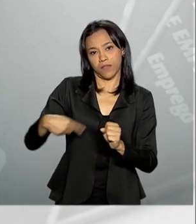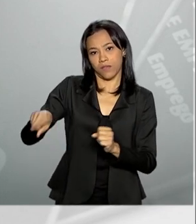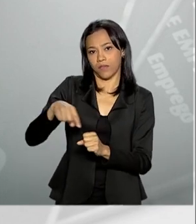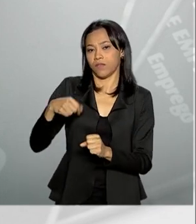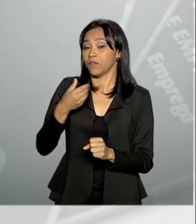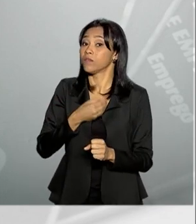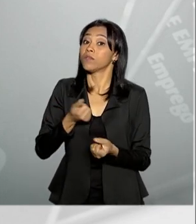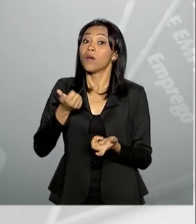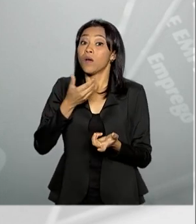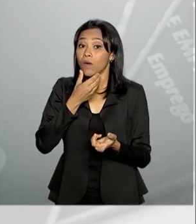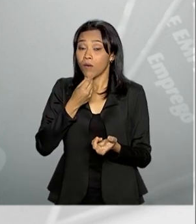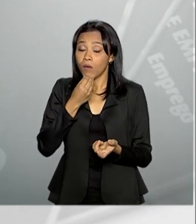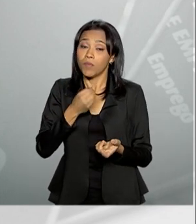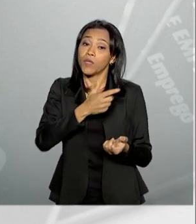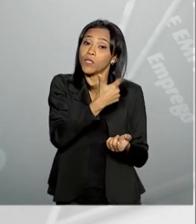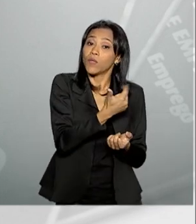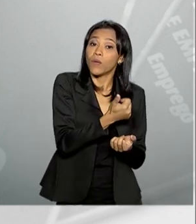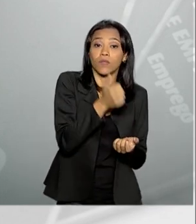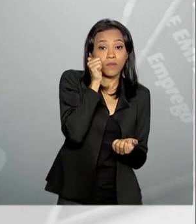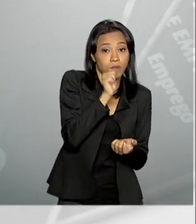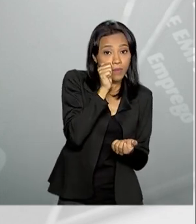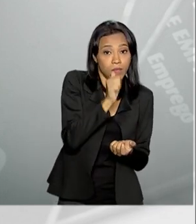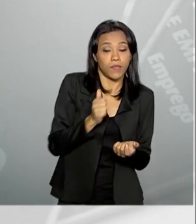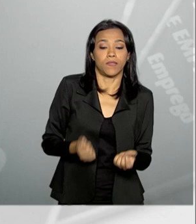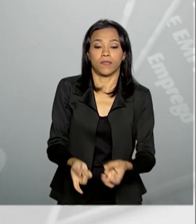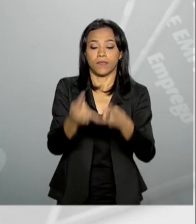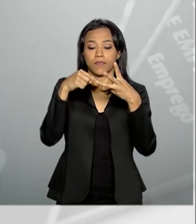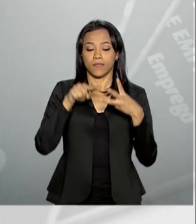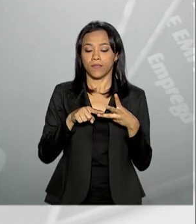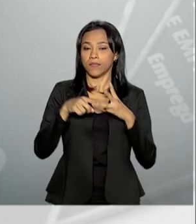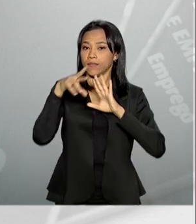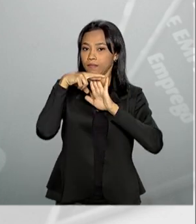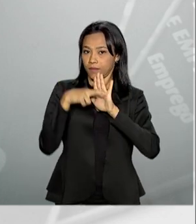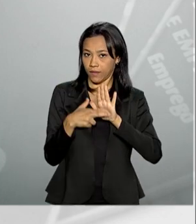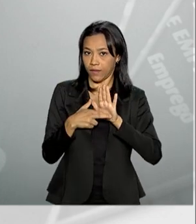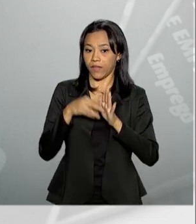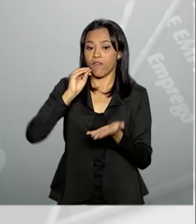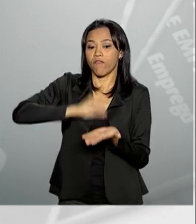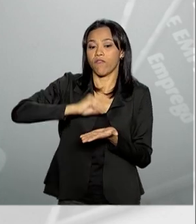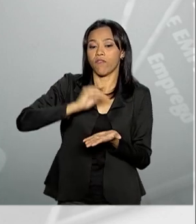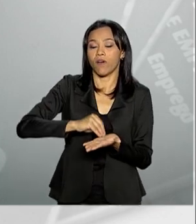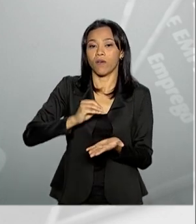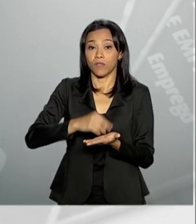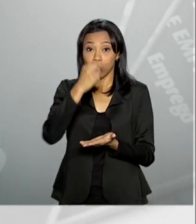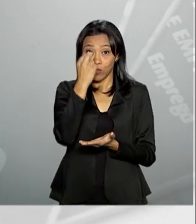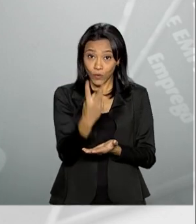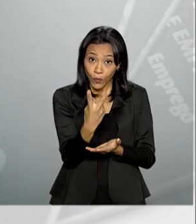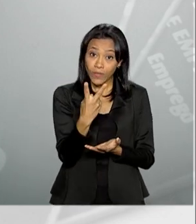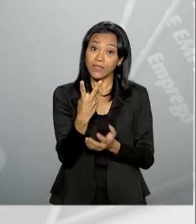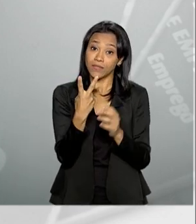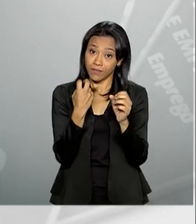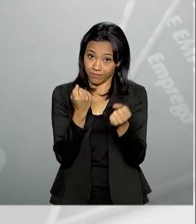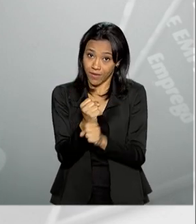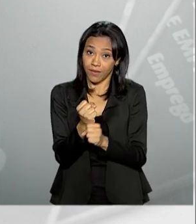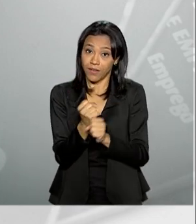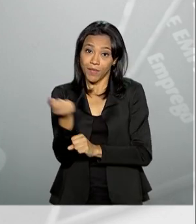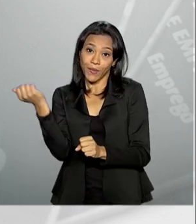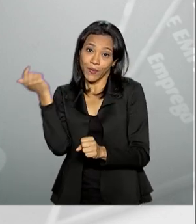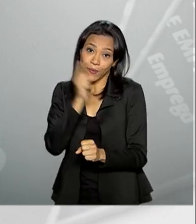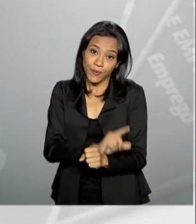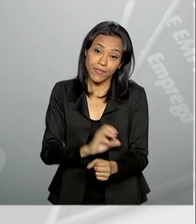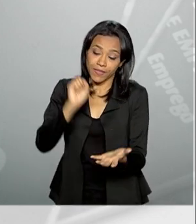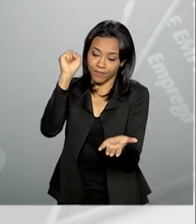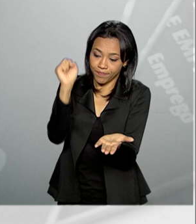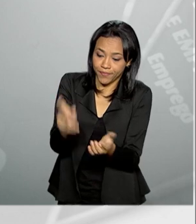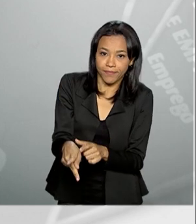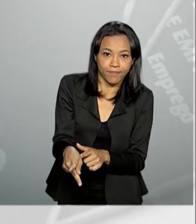12 anos para elas. A terceira regra vale para quem falta até dois anos para atingir o tempo mínimo de contribuição e